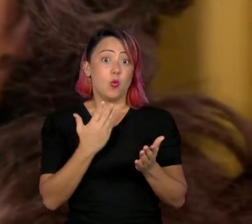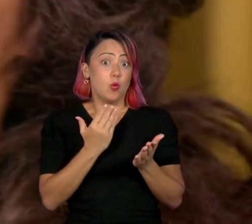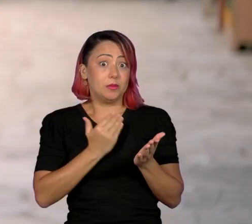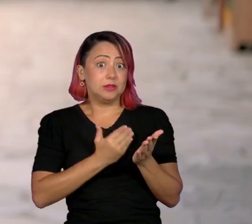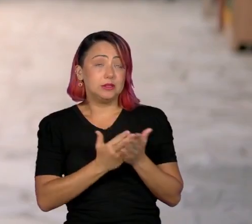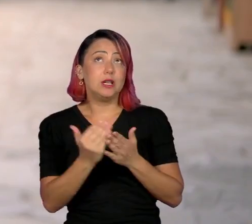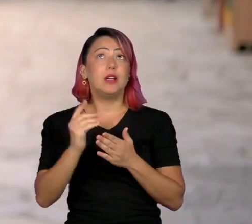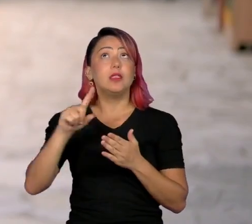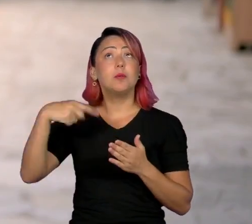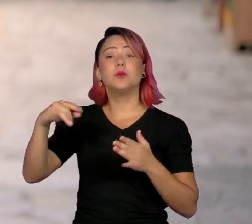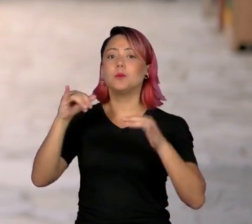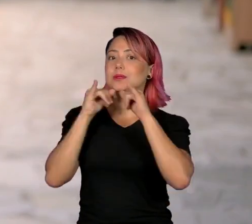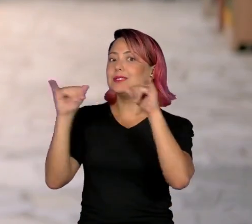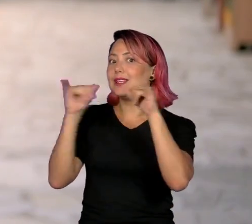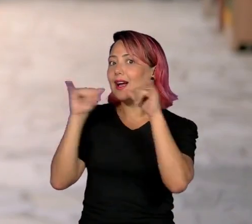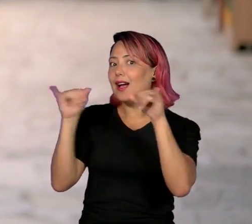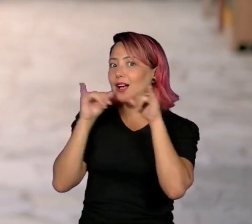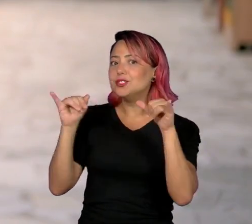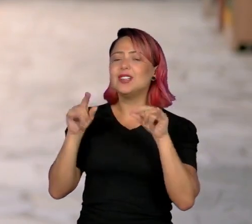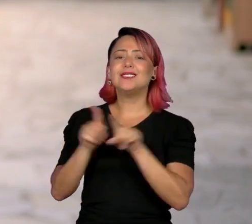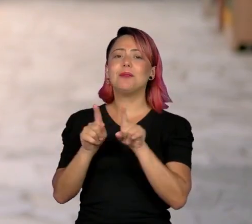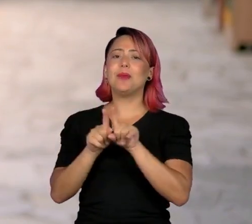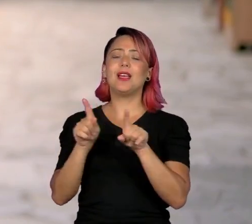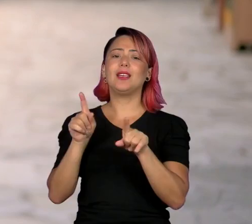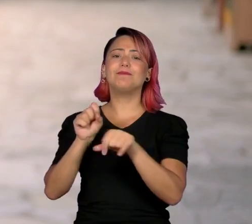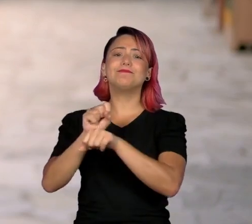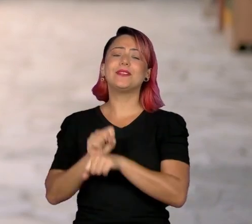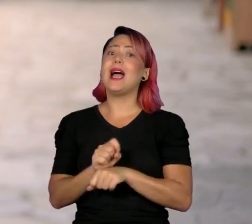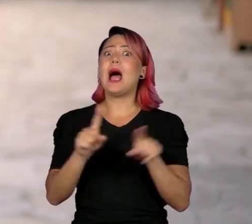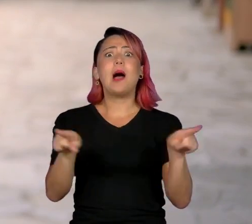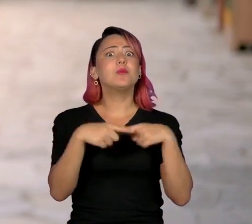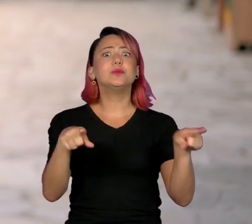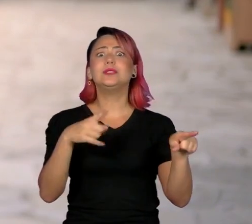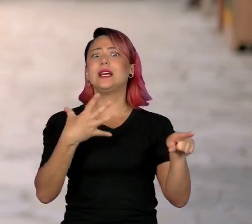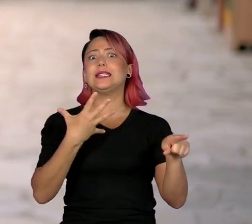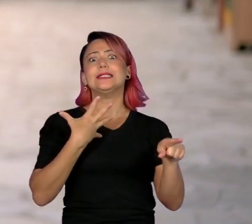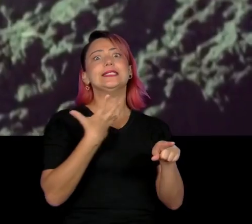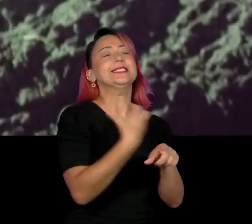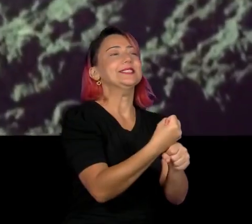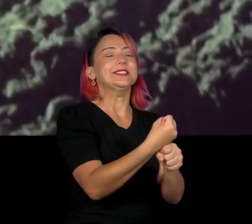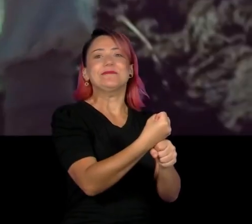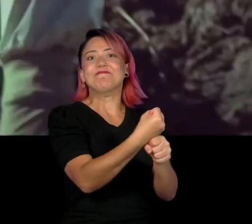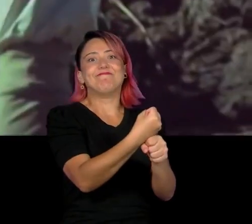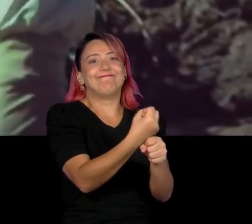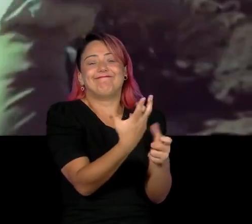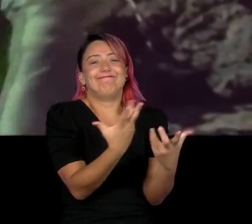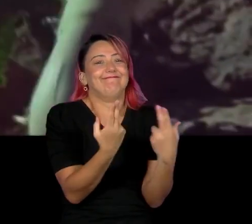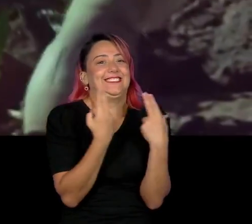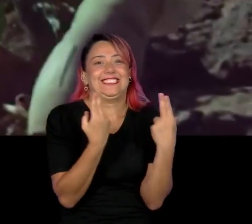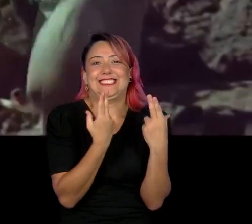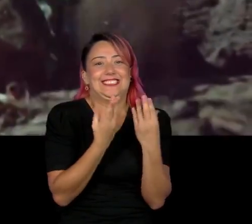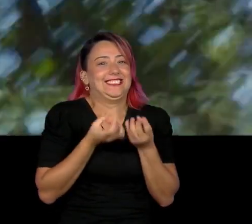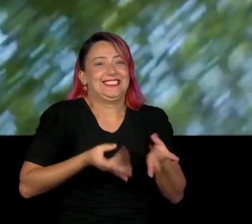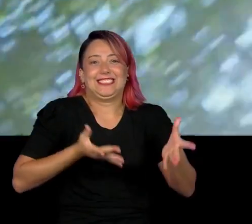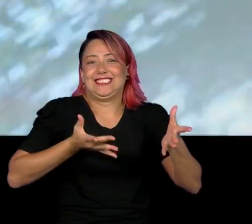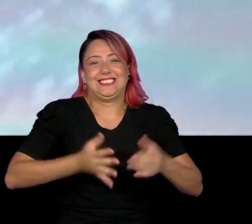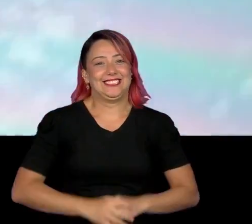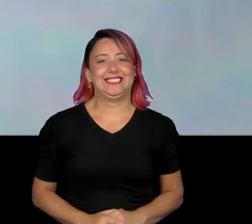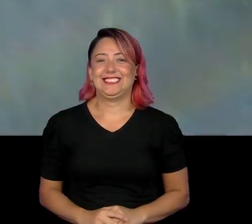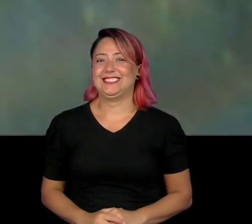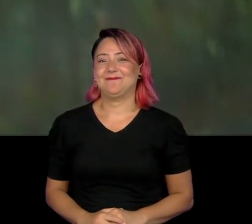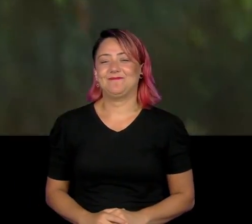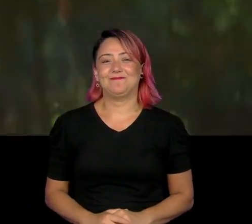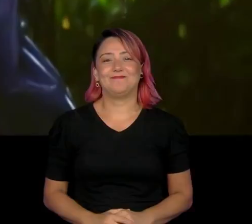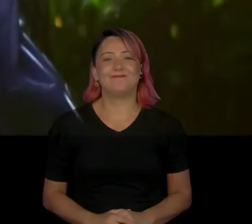estudar publicidade, mas aí a música me abduziu. Pode chegar